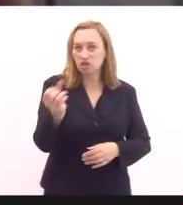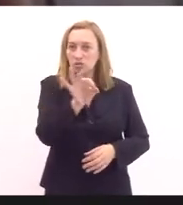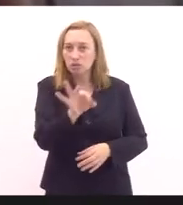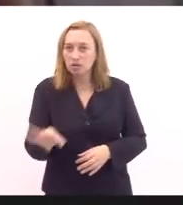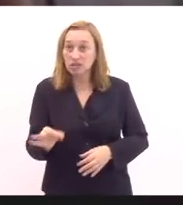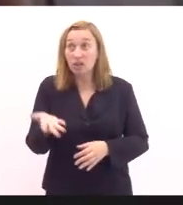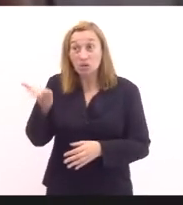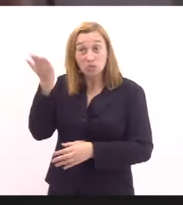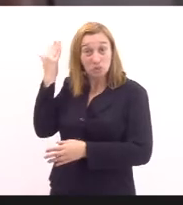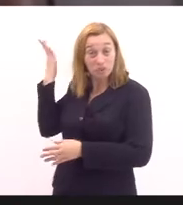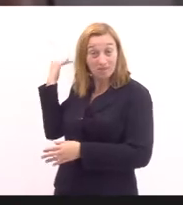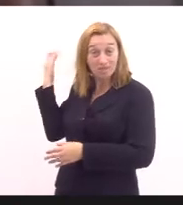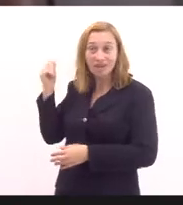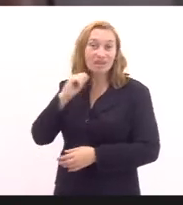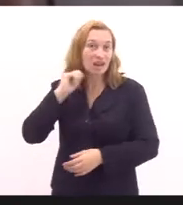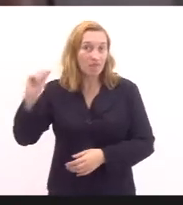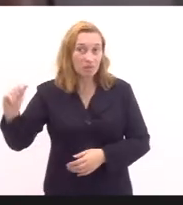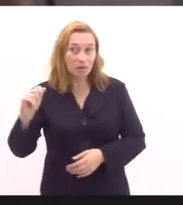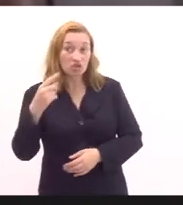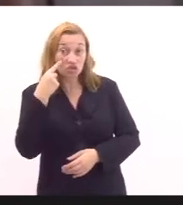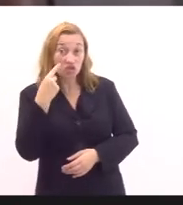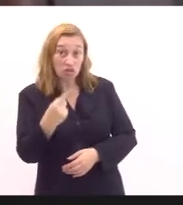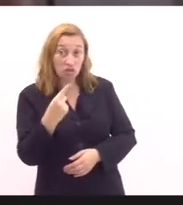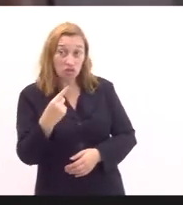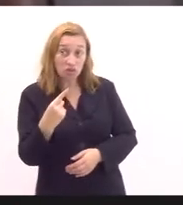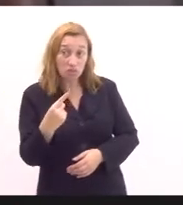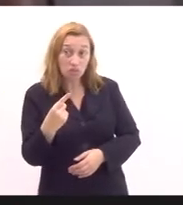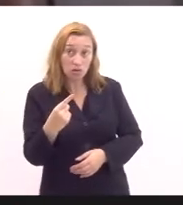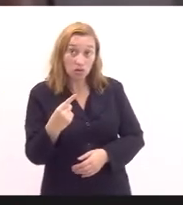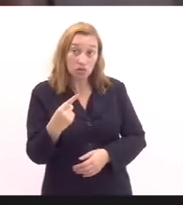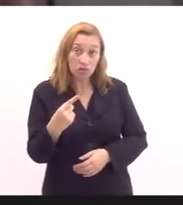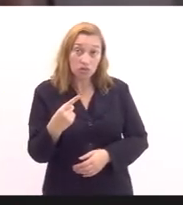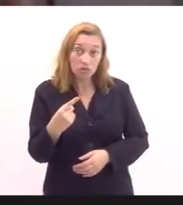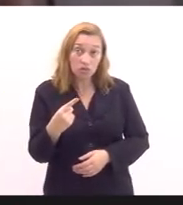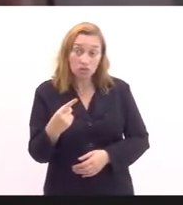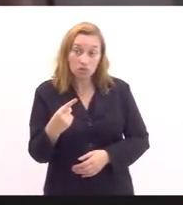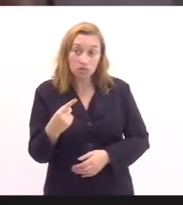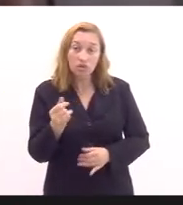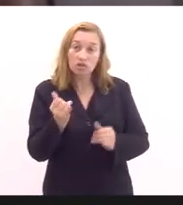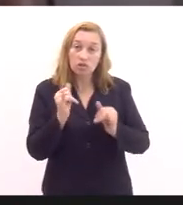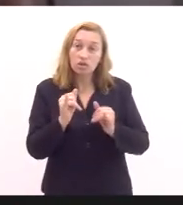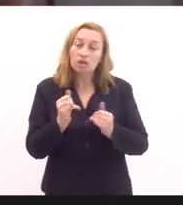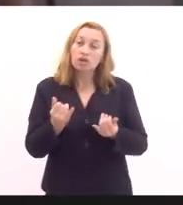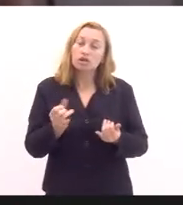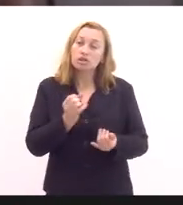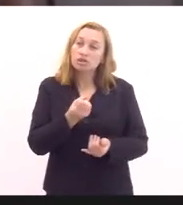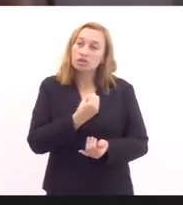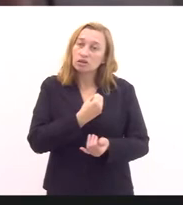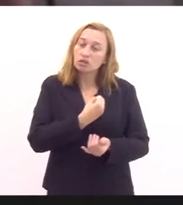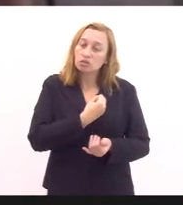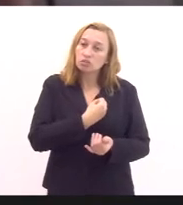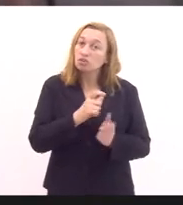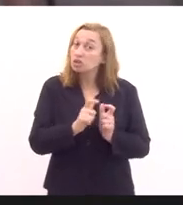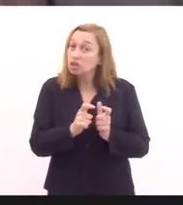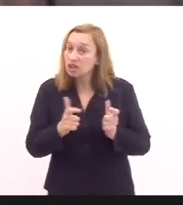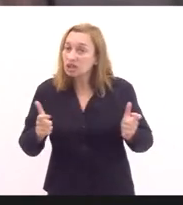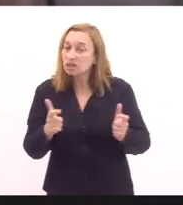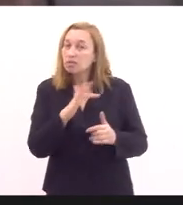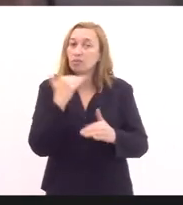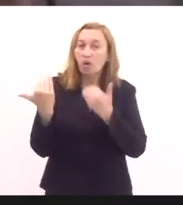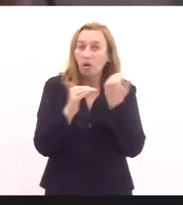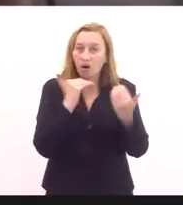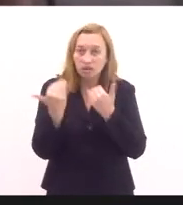lá passado em abril a gente viu um cenário realmente muito preocupante de muitas mortes